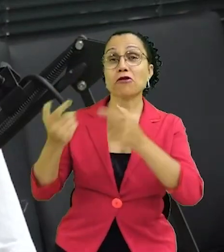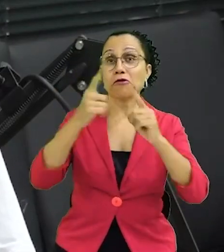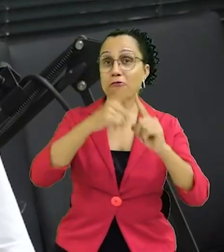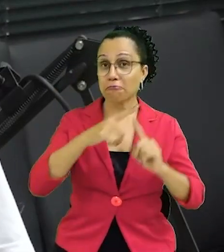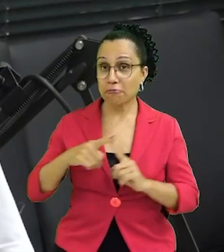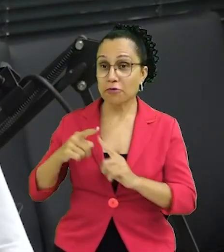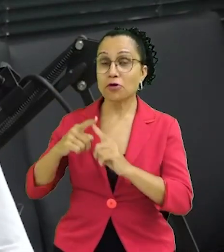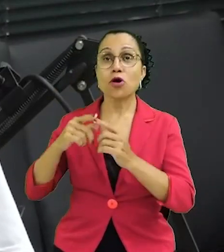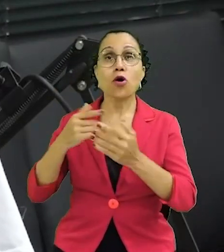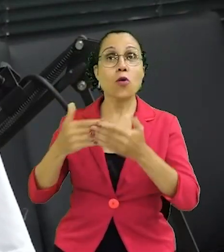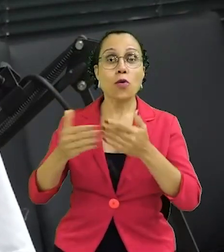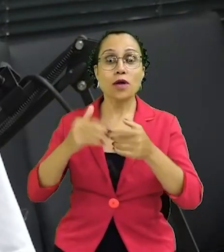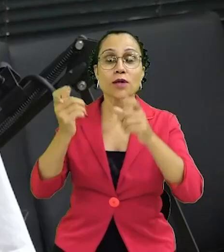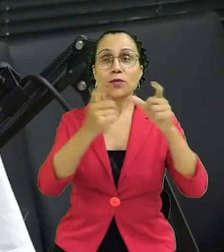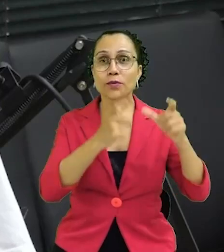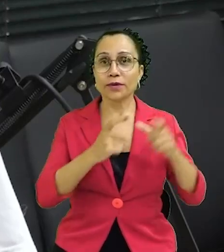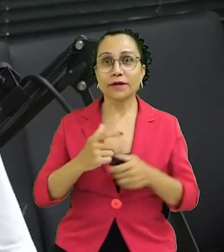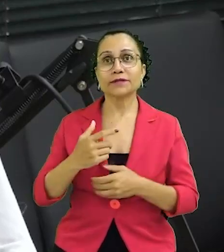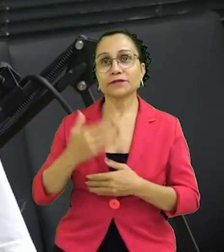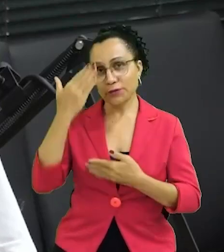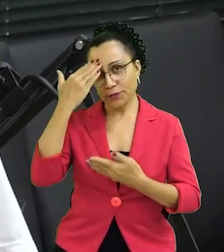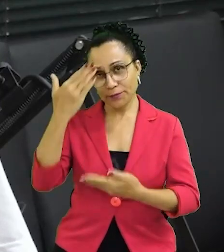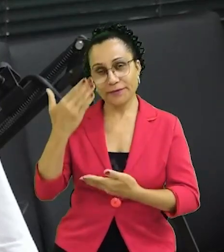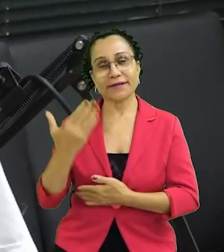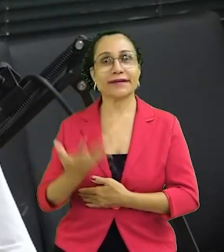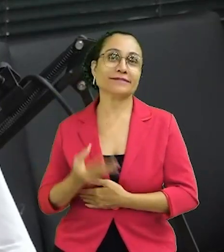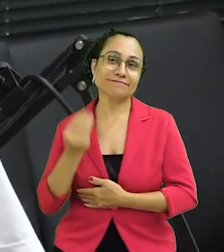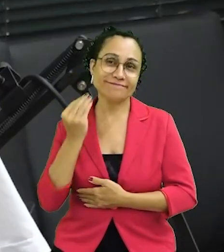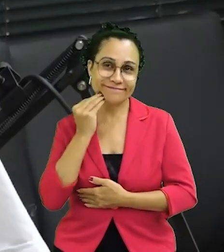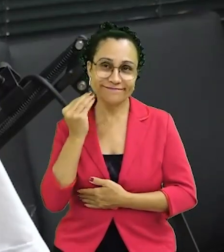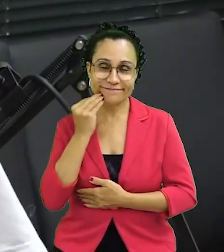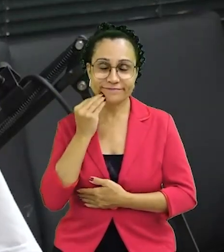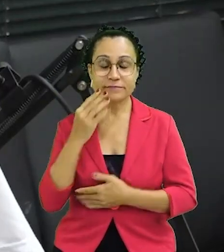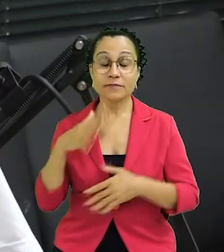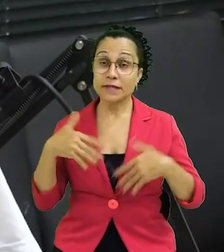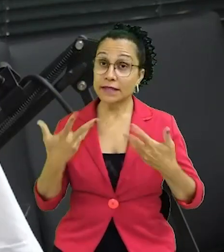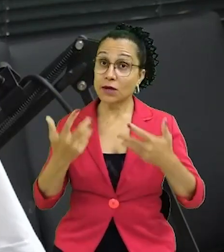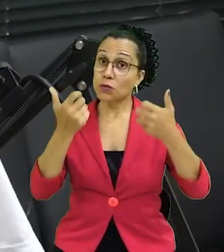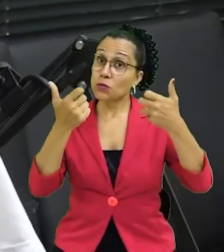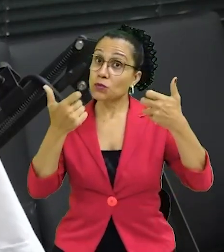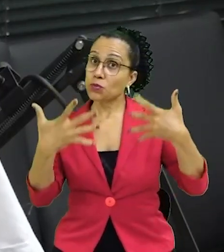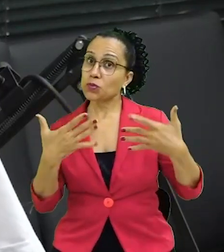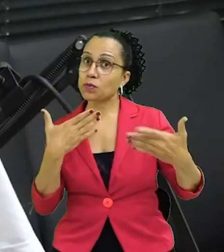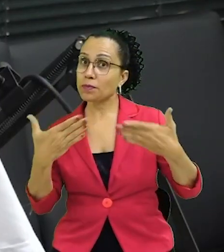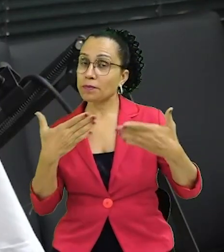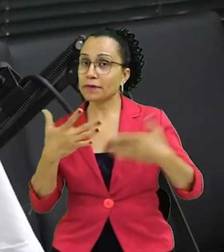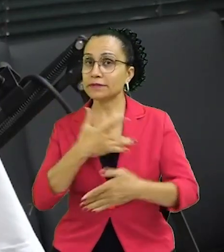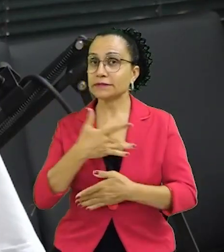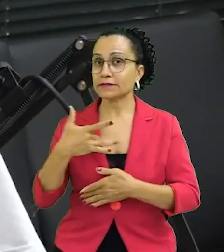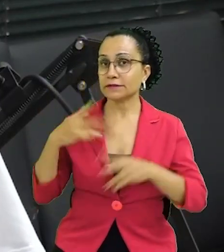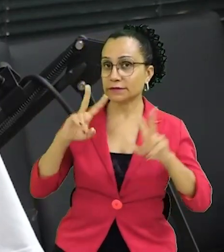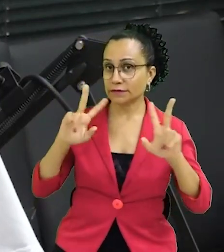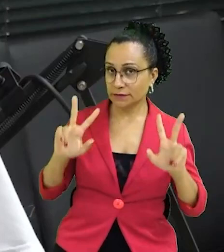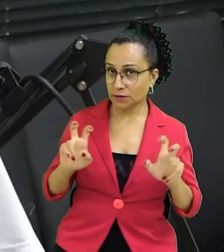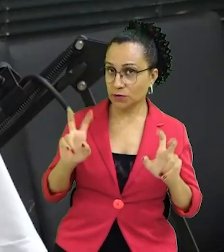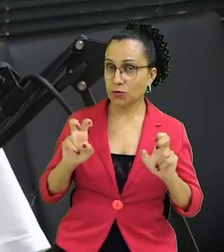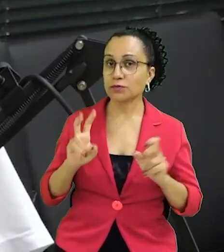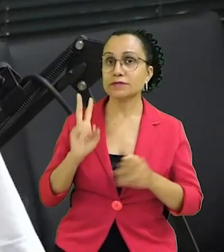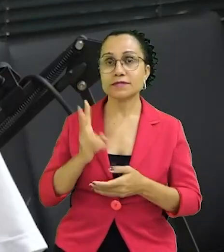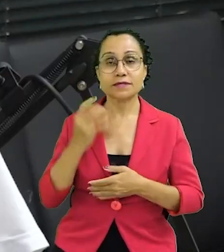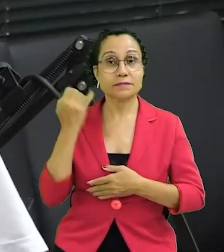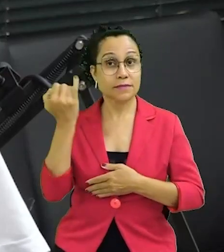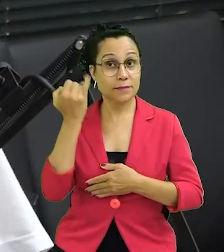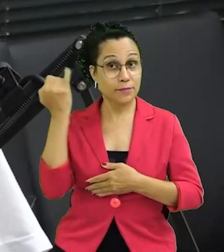gente esteja. Muito obrigada pela oportunidade. E falar sobre saúde nunca é demais, tanto no trabalho como